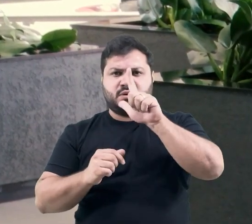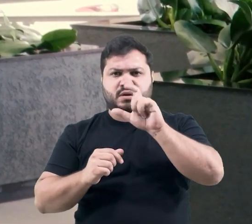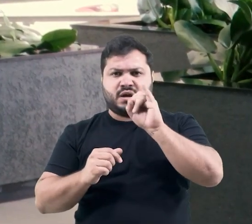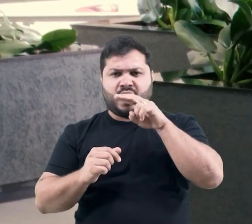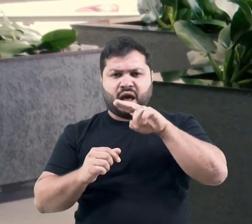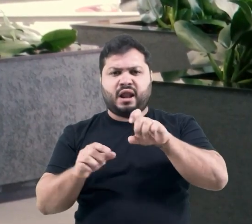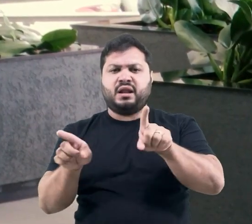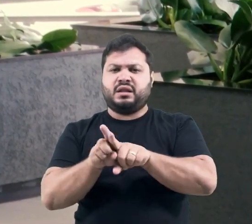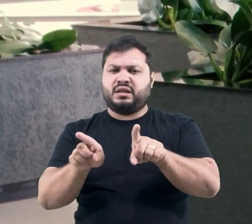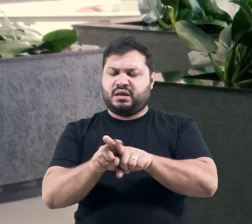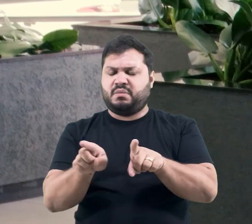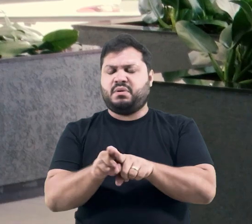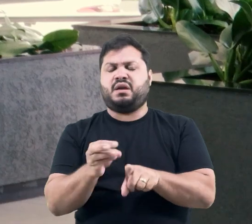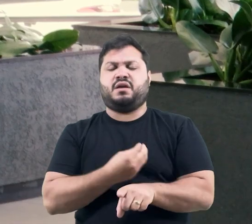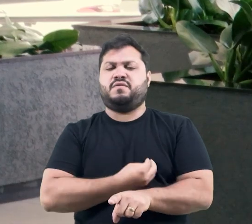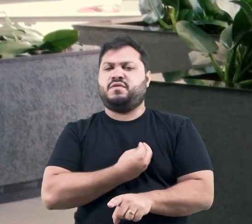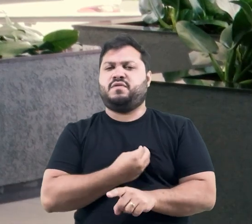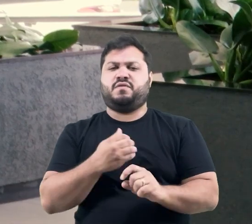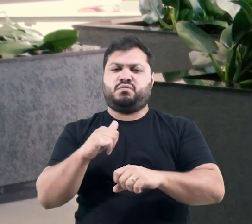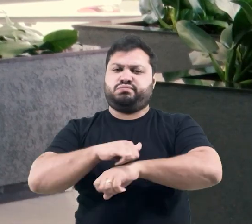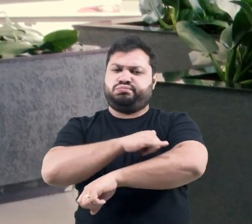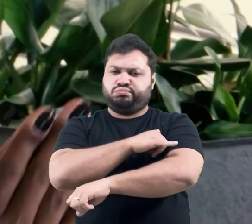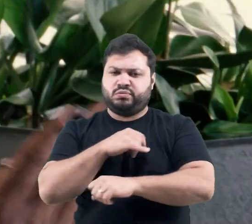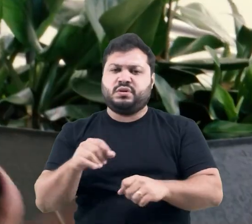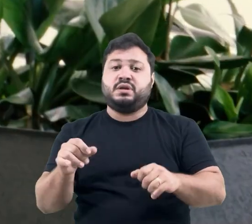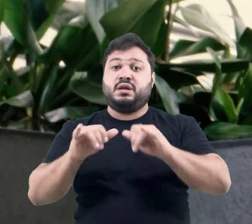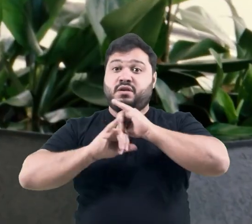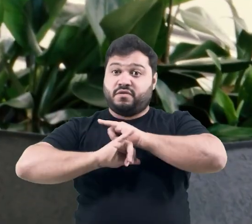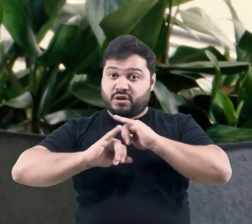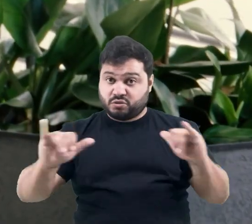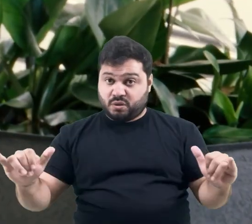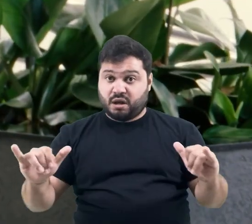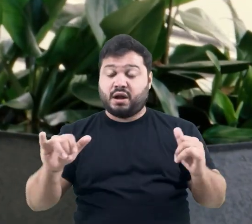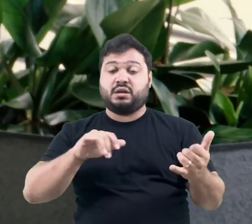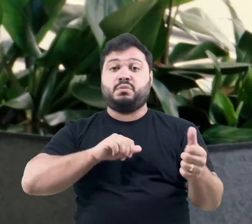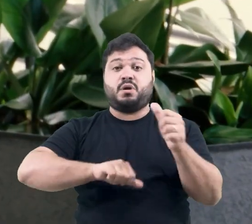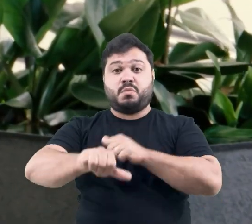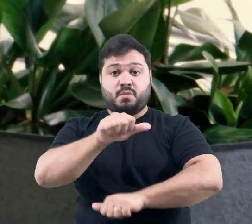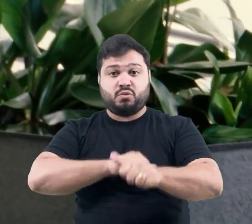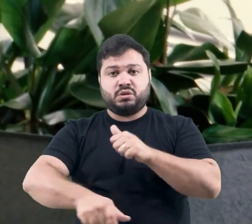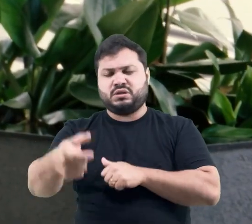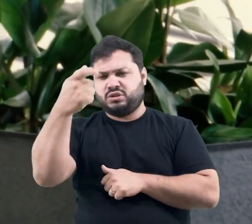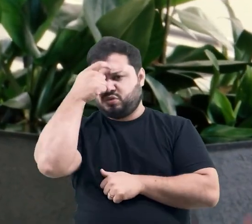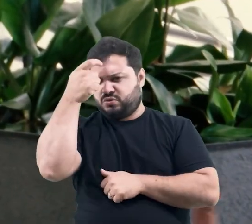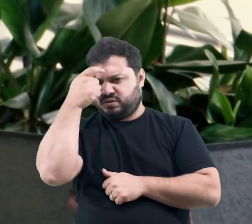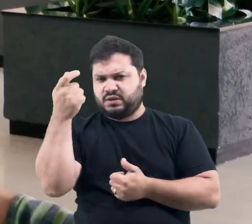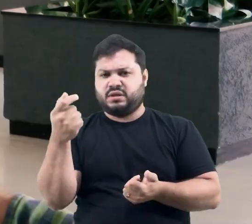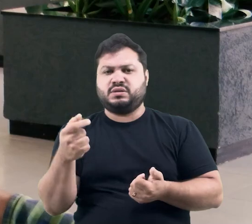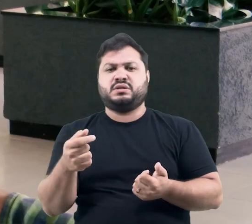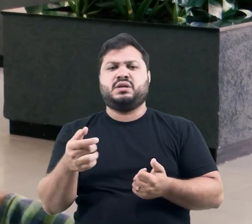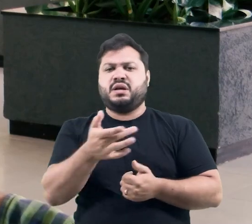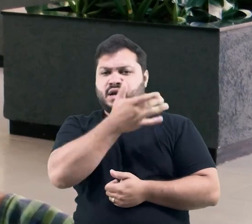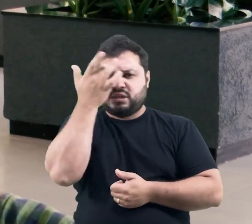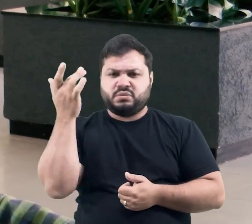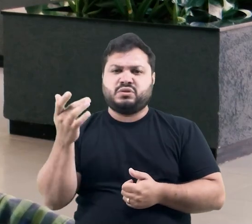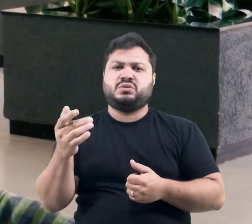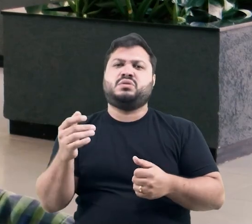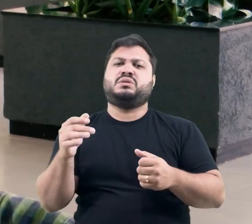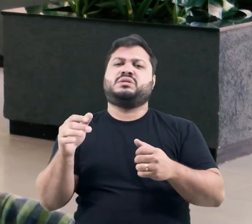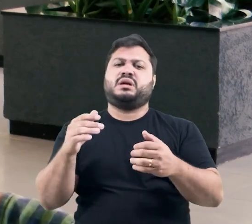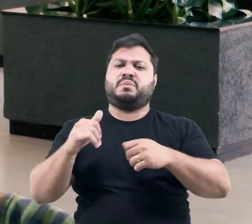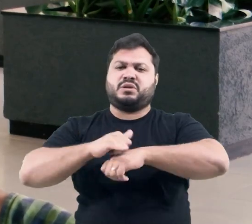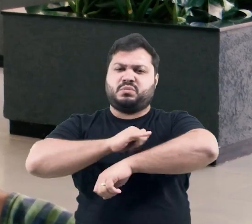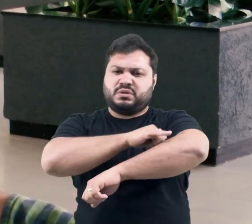Aline Nascimento, também viveu o drama do sobrepeso e faz um alerta para uma mudança de consciência. As pessoas associam muito a questão